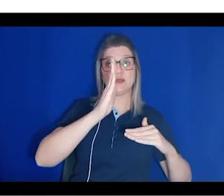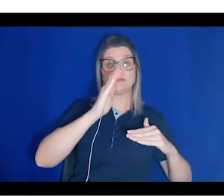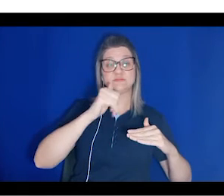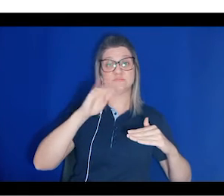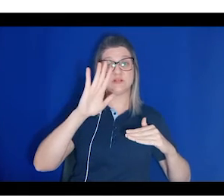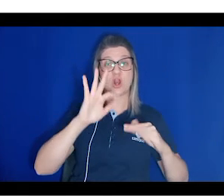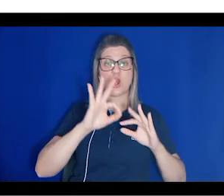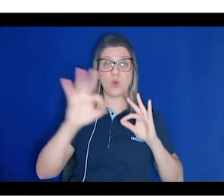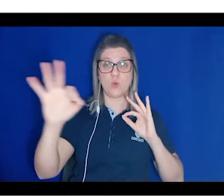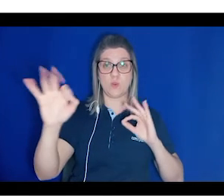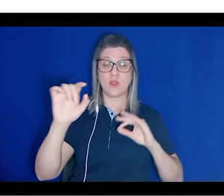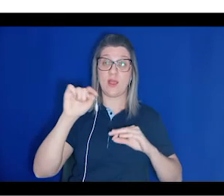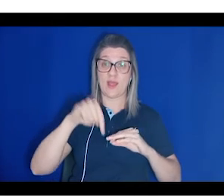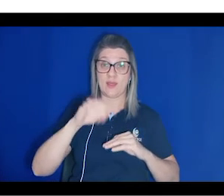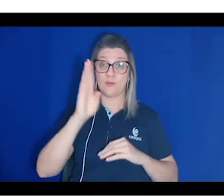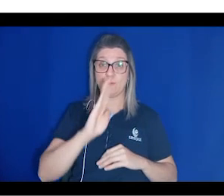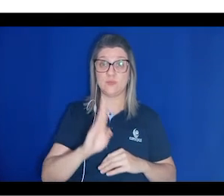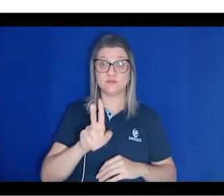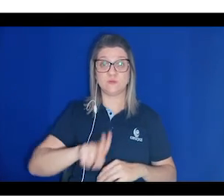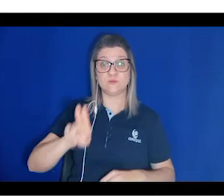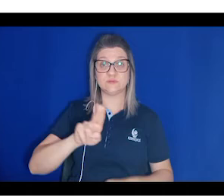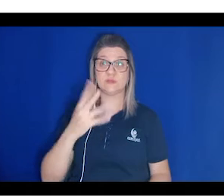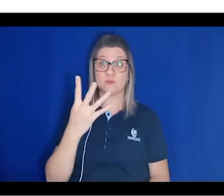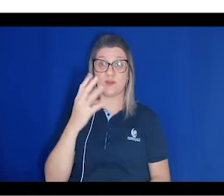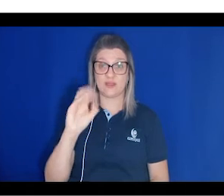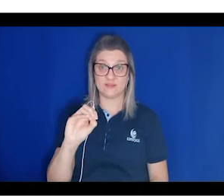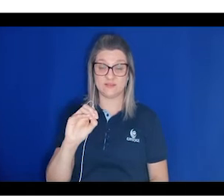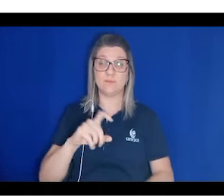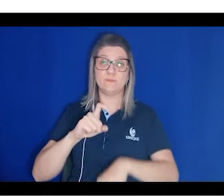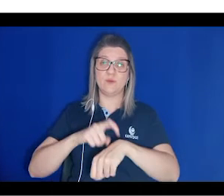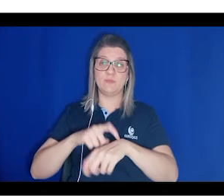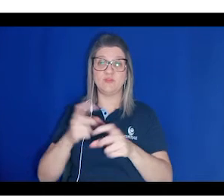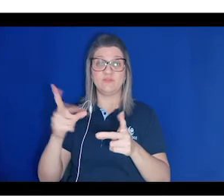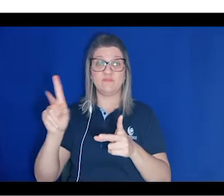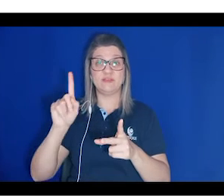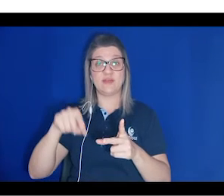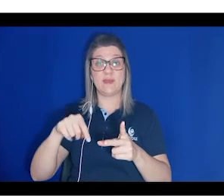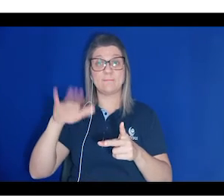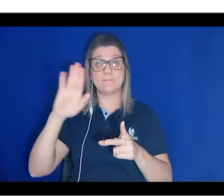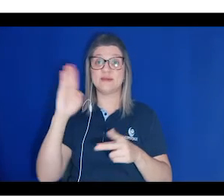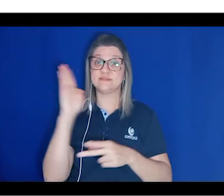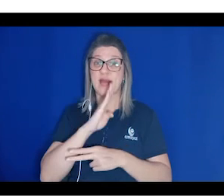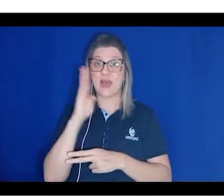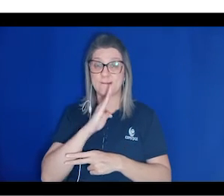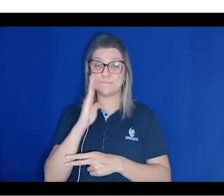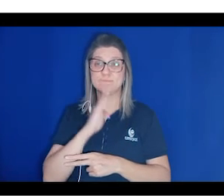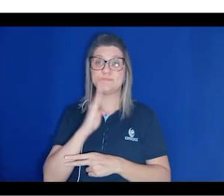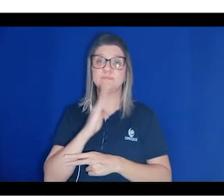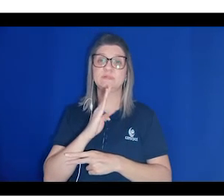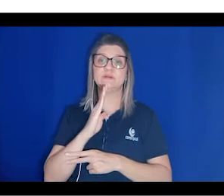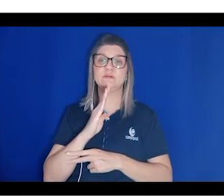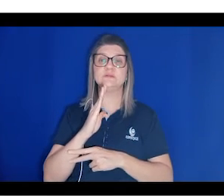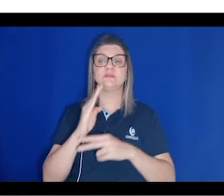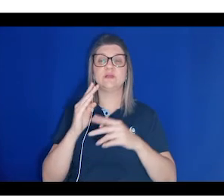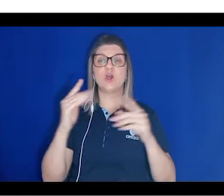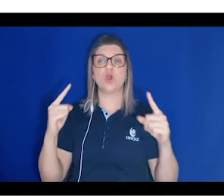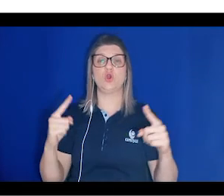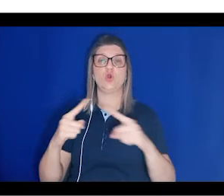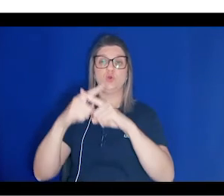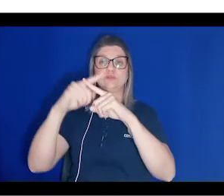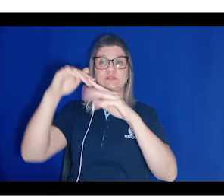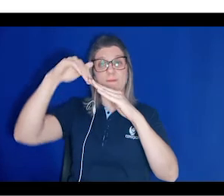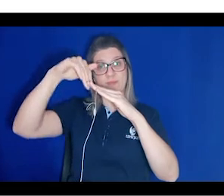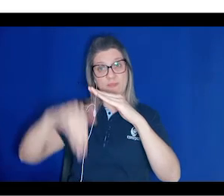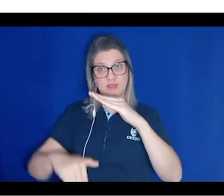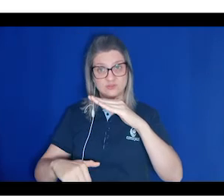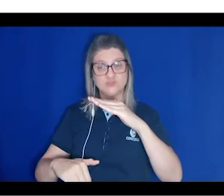Brasil é a 40. Momento de venda, sempre que a média mais rápida, curta, de 9, cruzar a média mais longa para baixo.